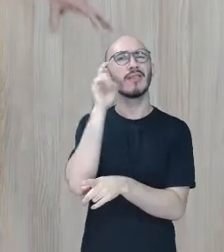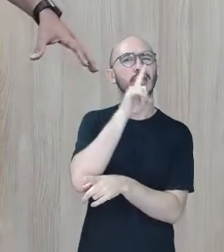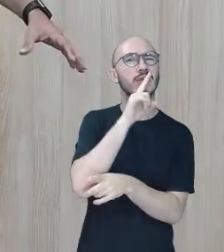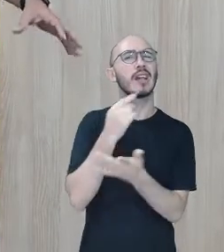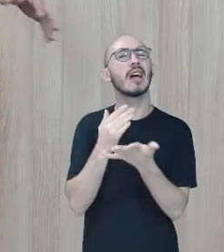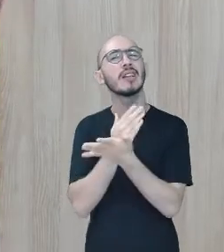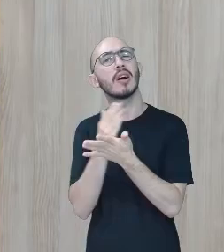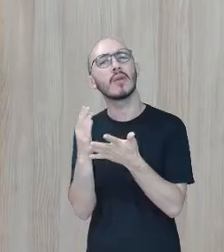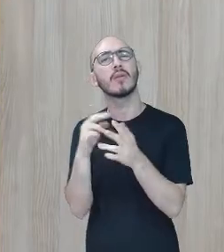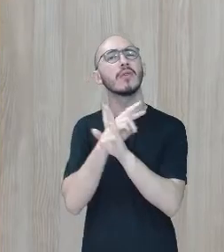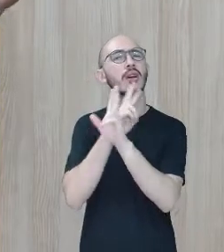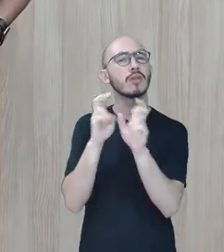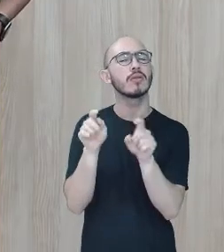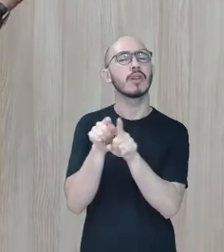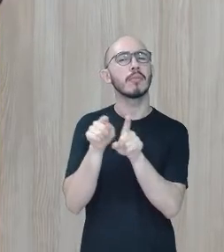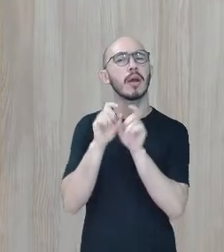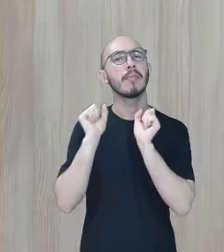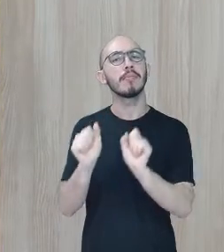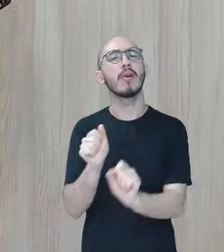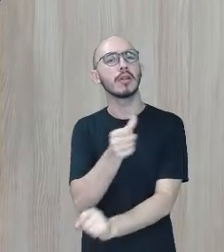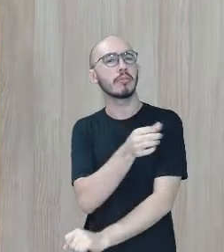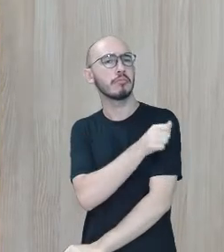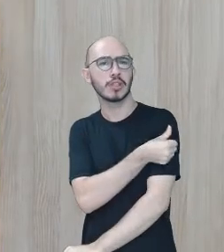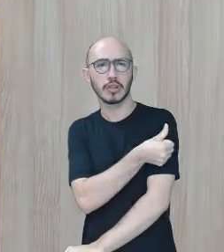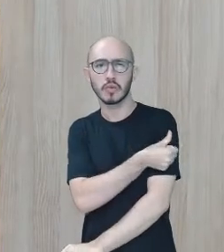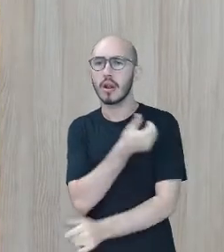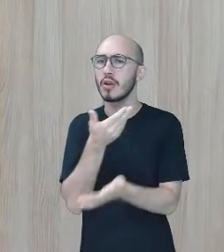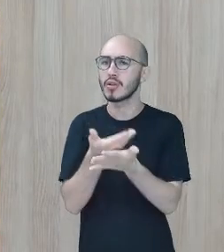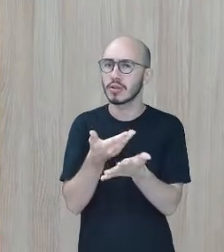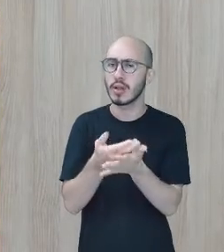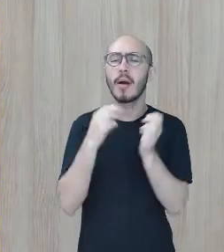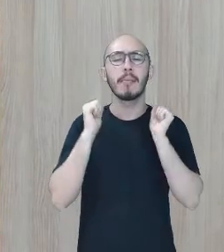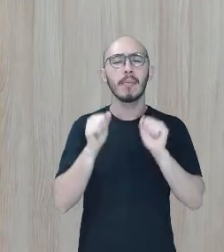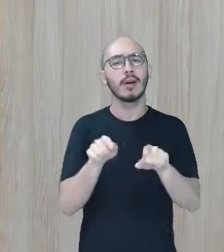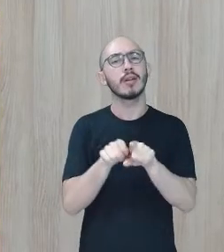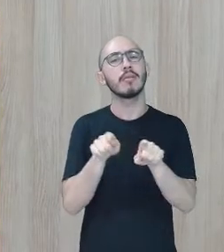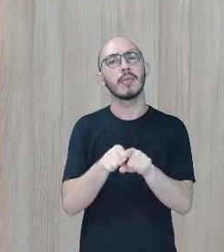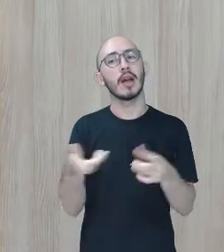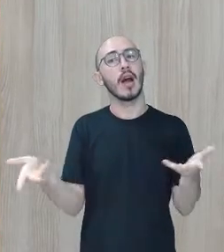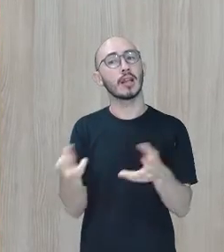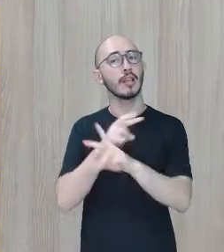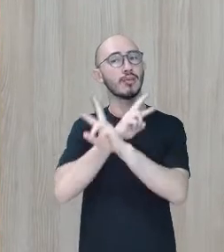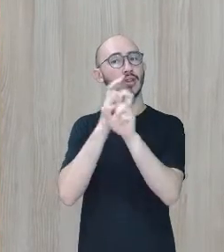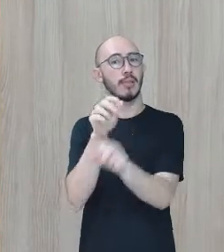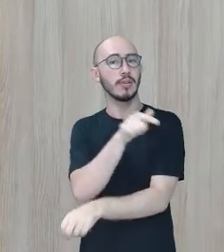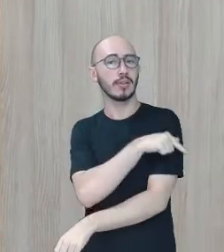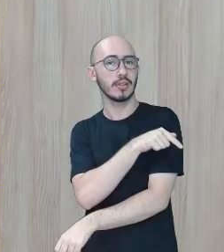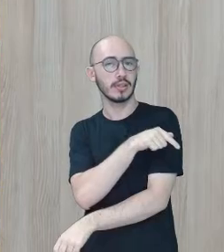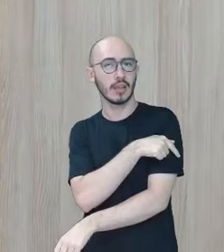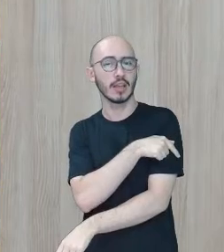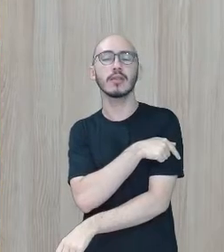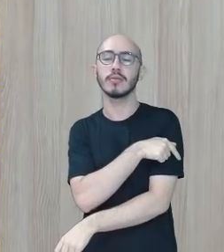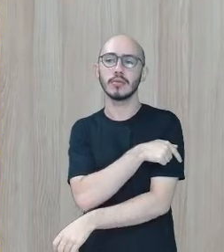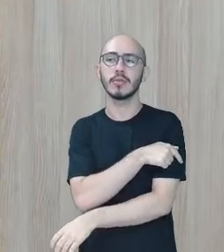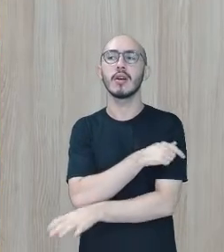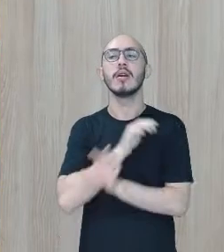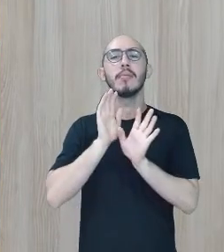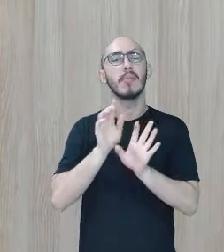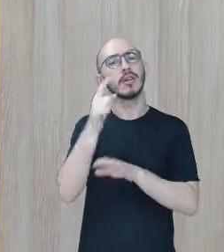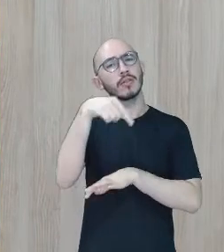pode acompanhá-la também, porque estamos falando aqui de assuntos do 7º ano, de conteúdo programático do 7º